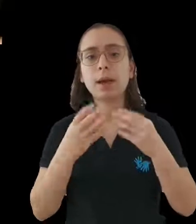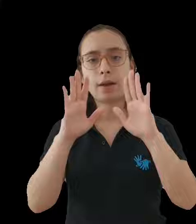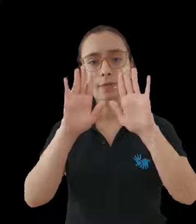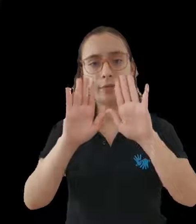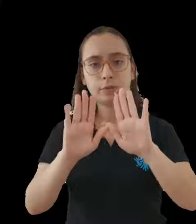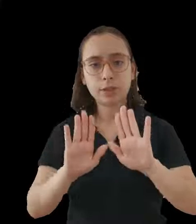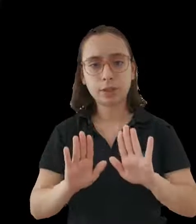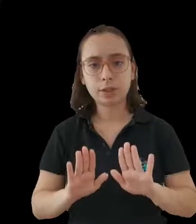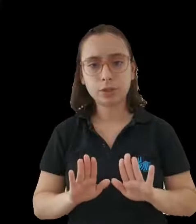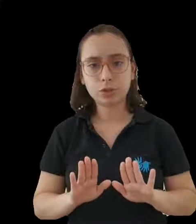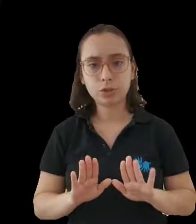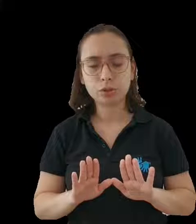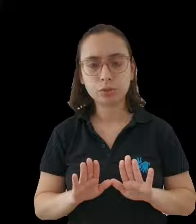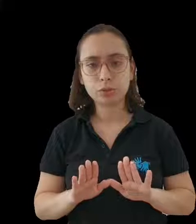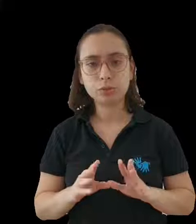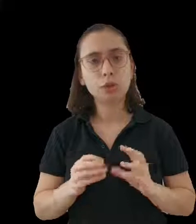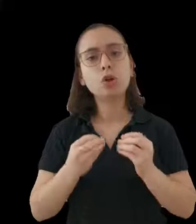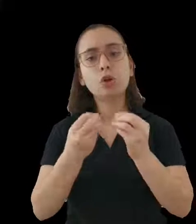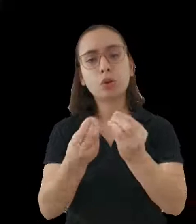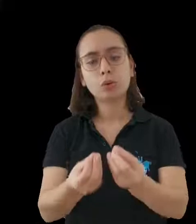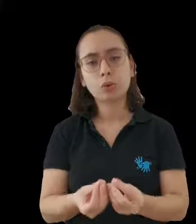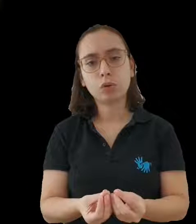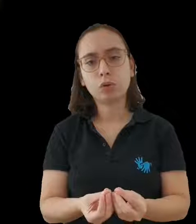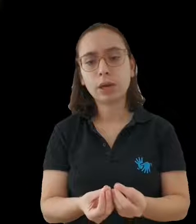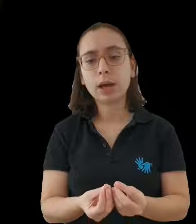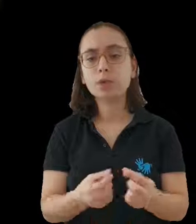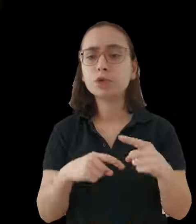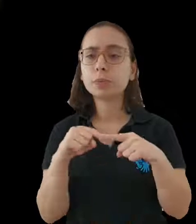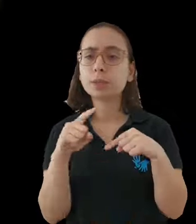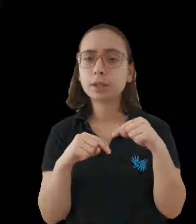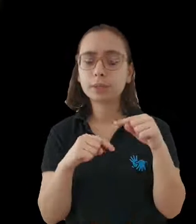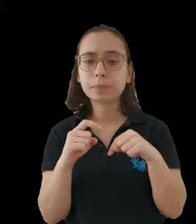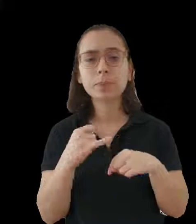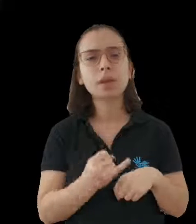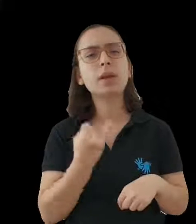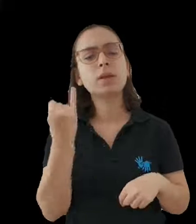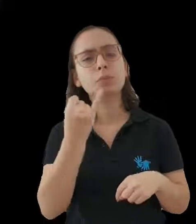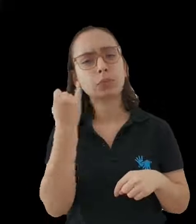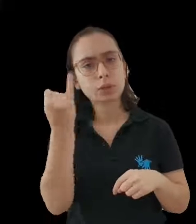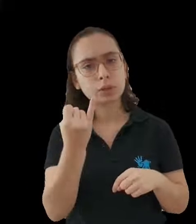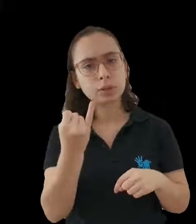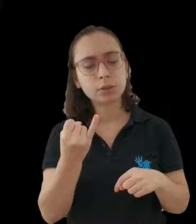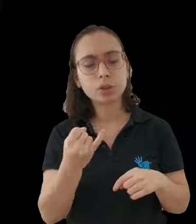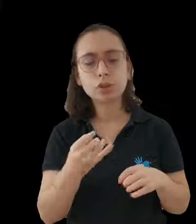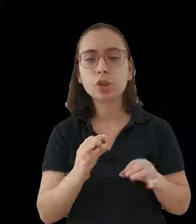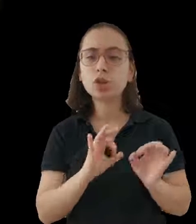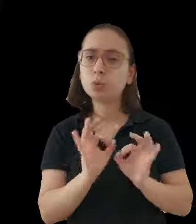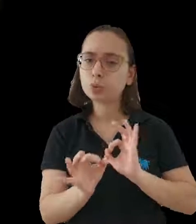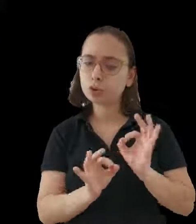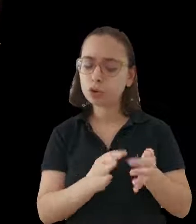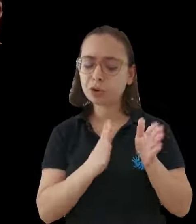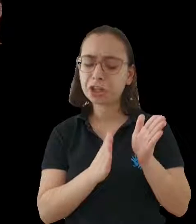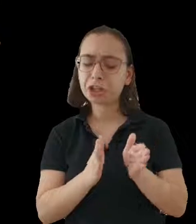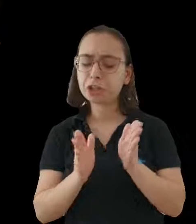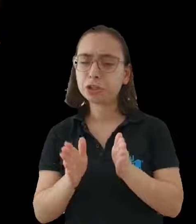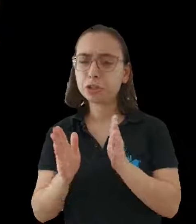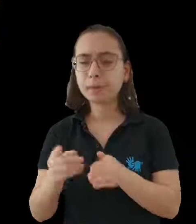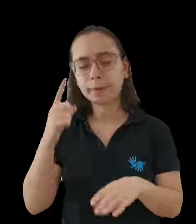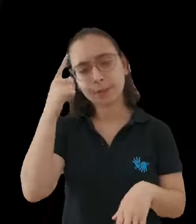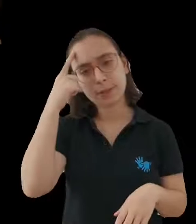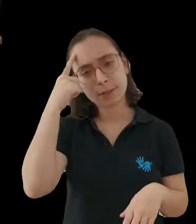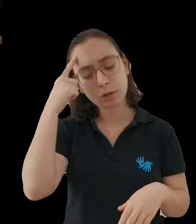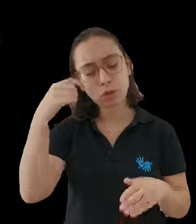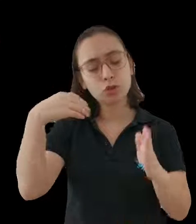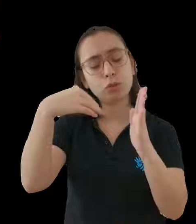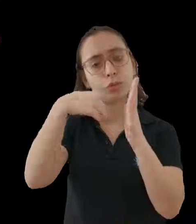parte assim da frente, onde vocês vão colocar os materiais, é importante que esteja organizada e